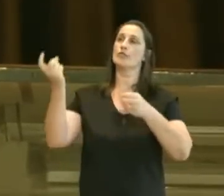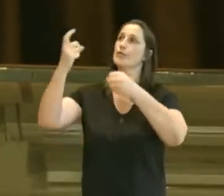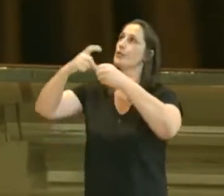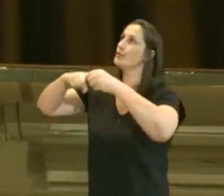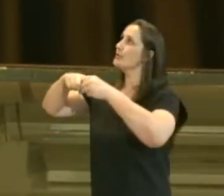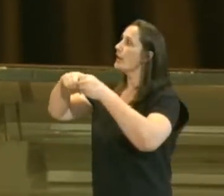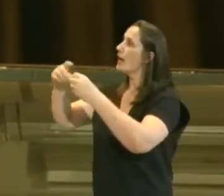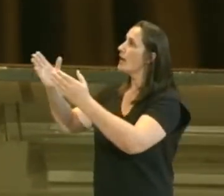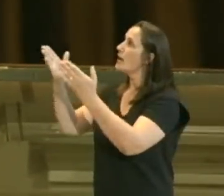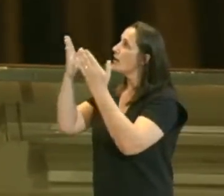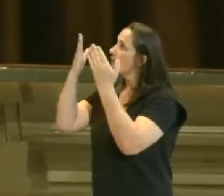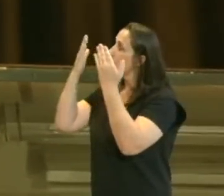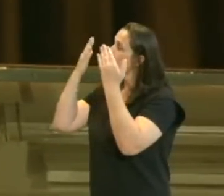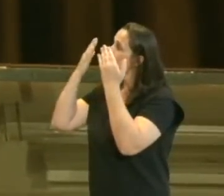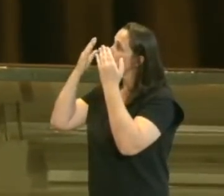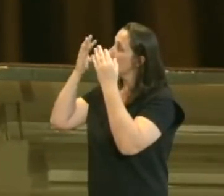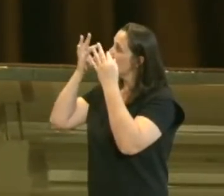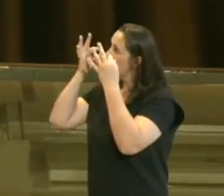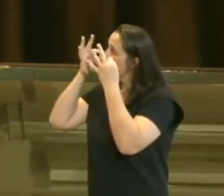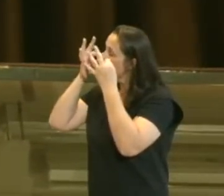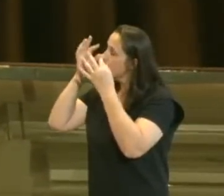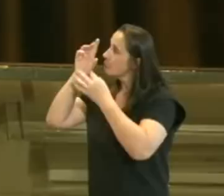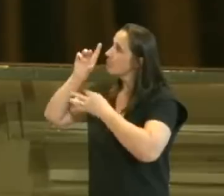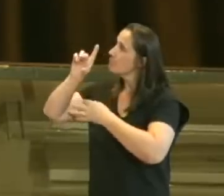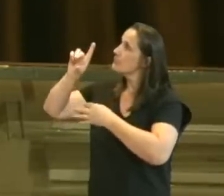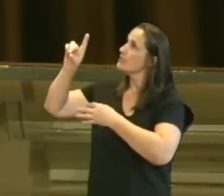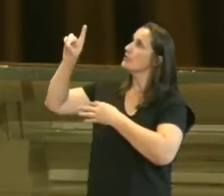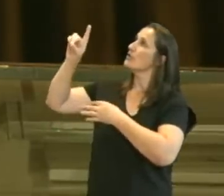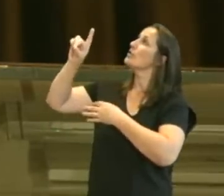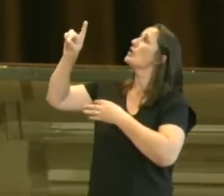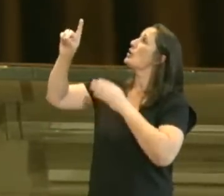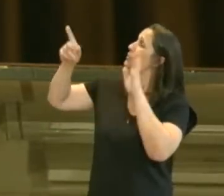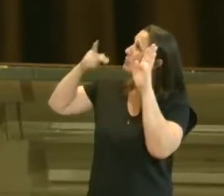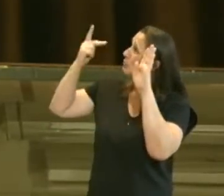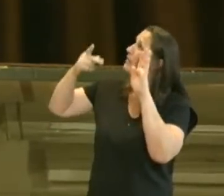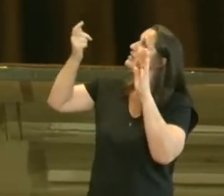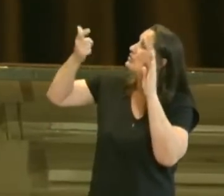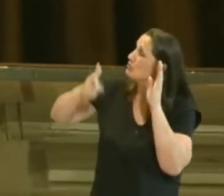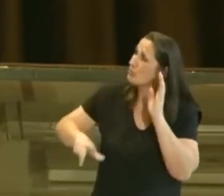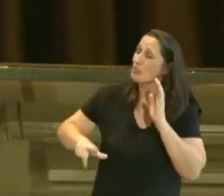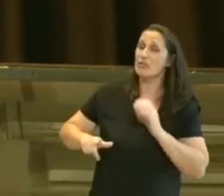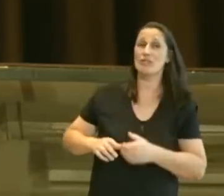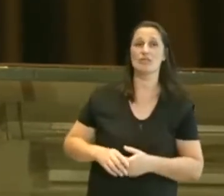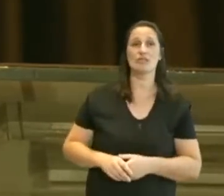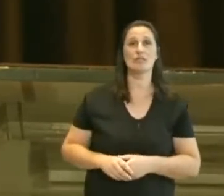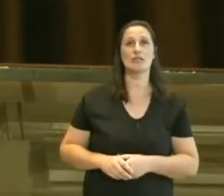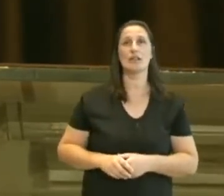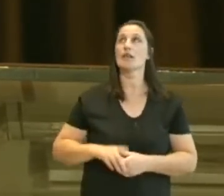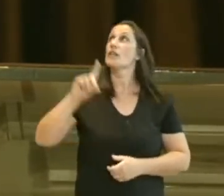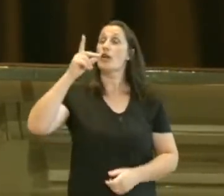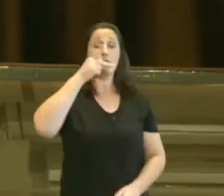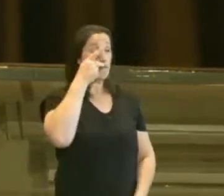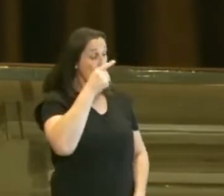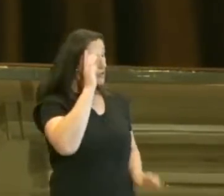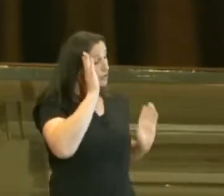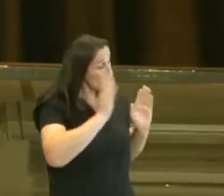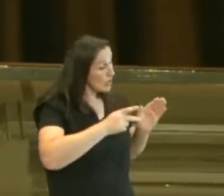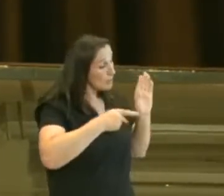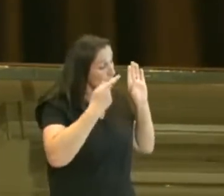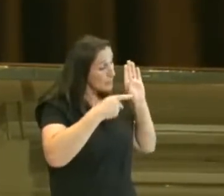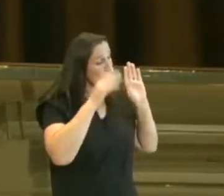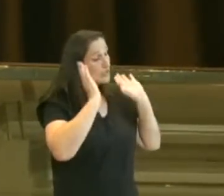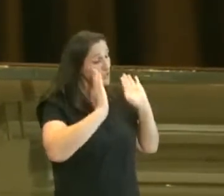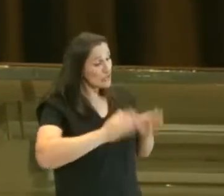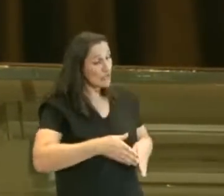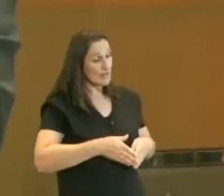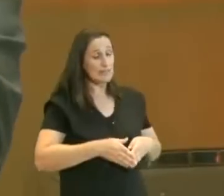e aí eu tenho que dizer: dá para o Senhor prometer de novo? Assim, mas eu já prometi, mas dá para o Senhor prometer